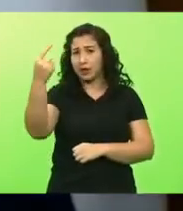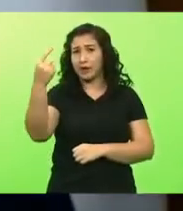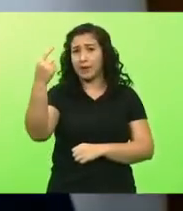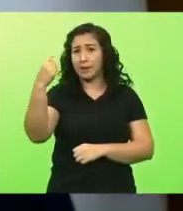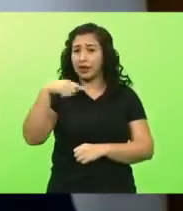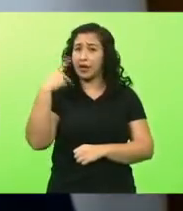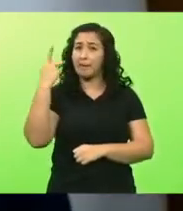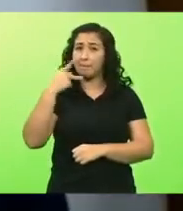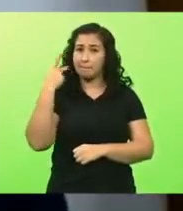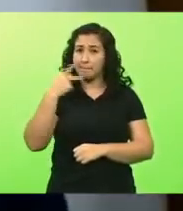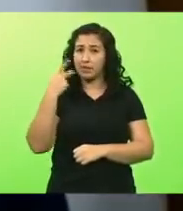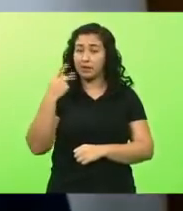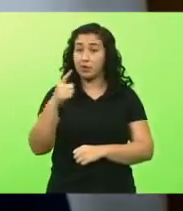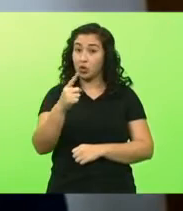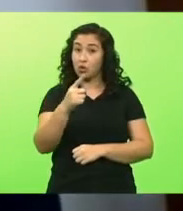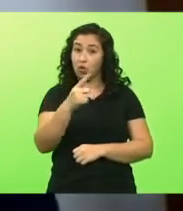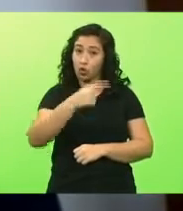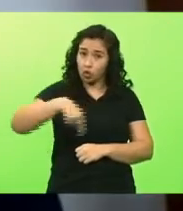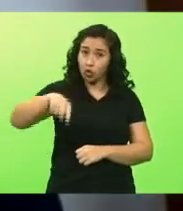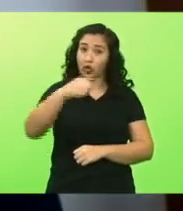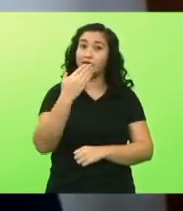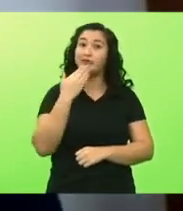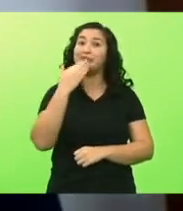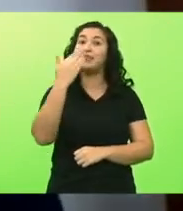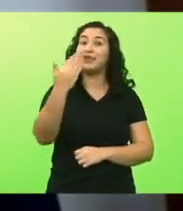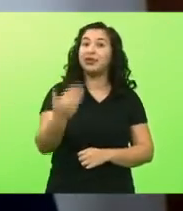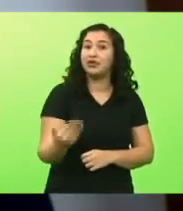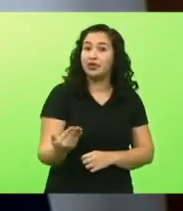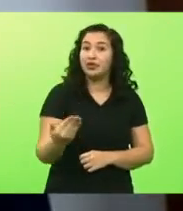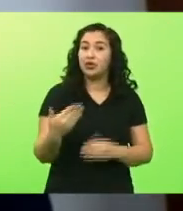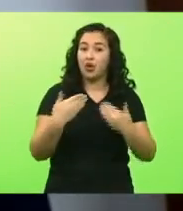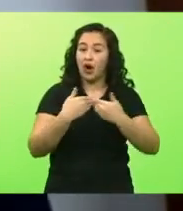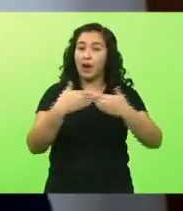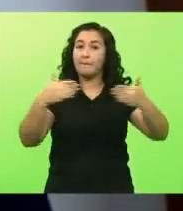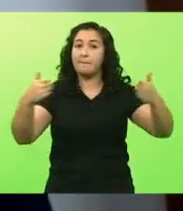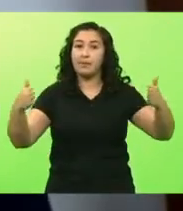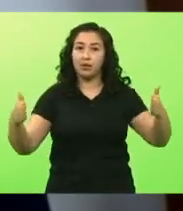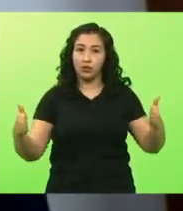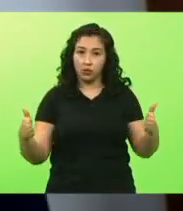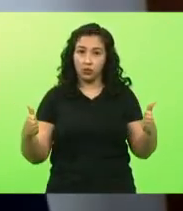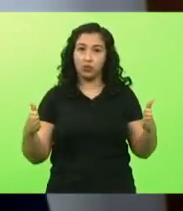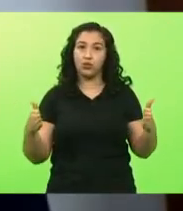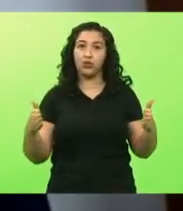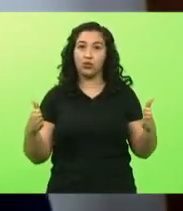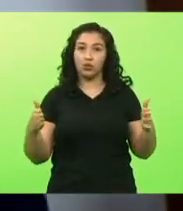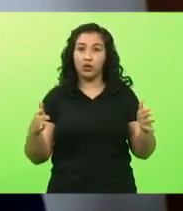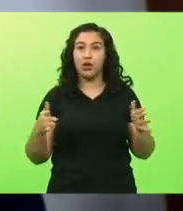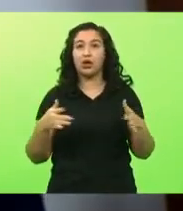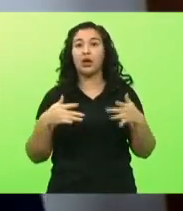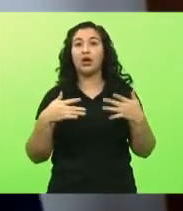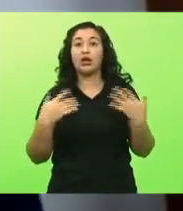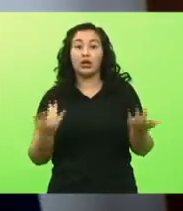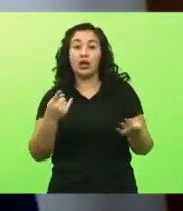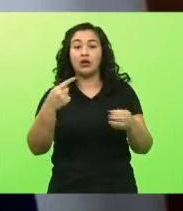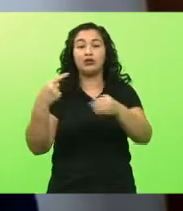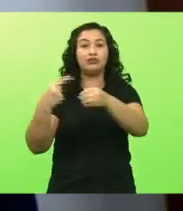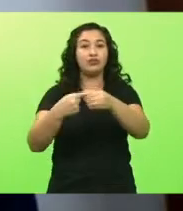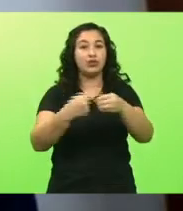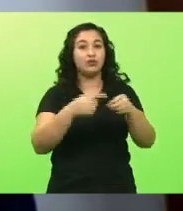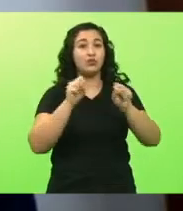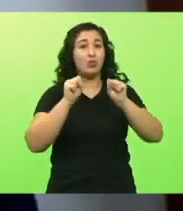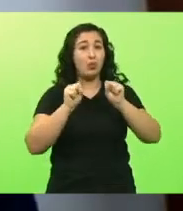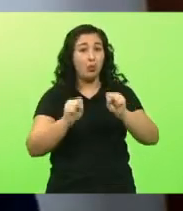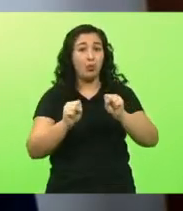parlamento, nós solicitando para que houvesse abertura e que os municípios pudessem também